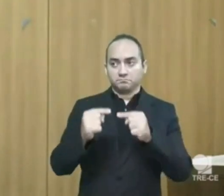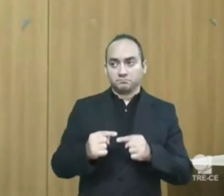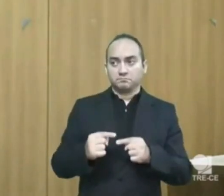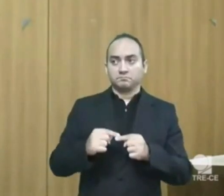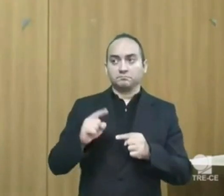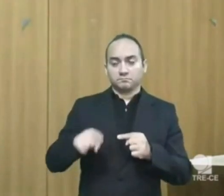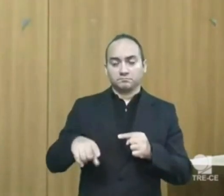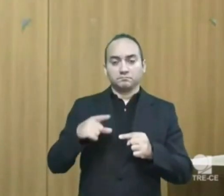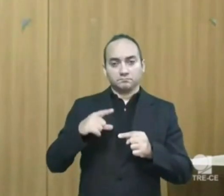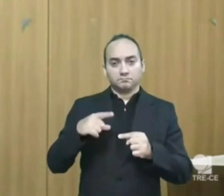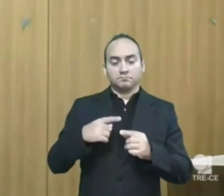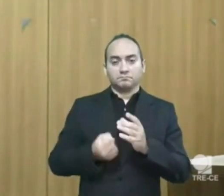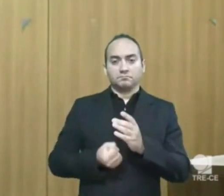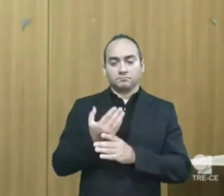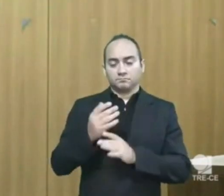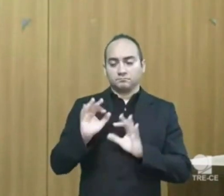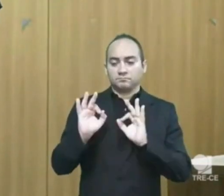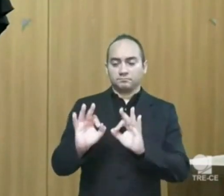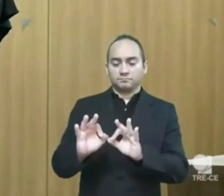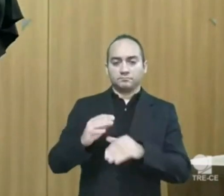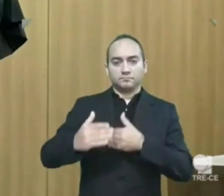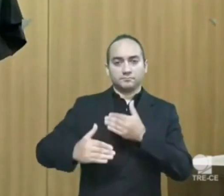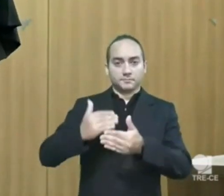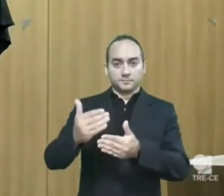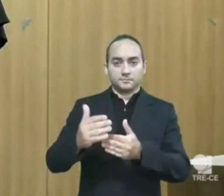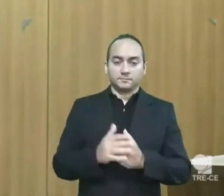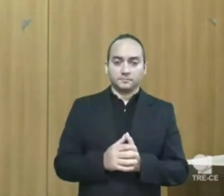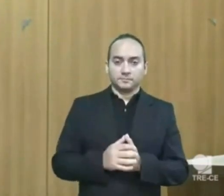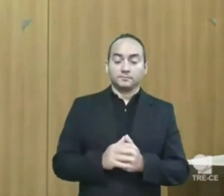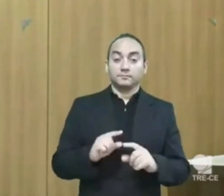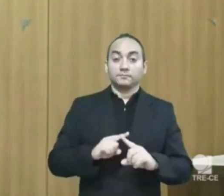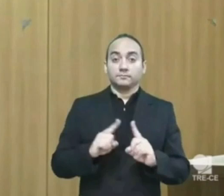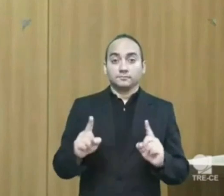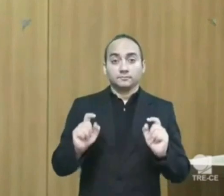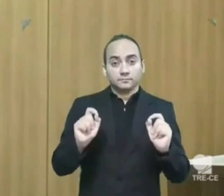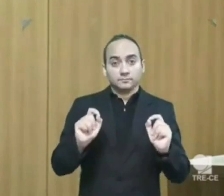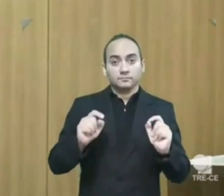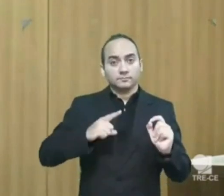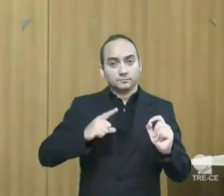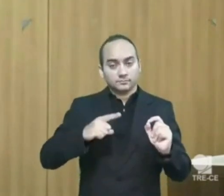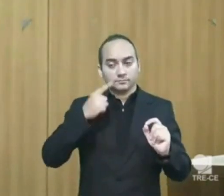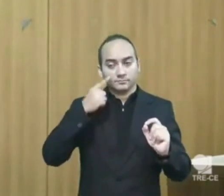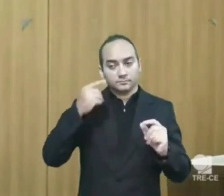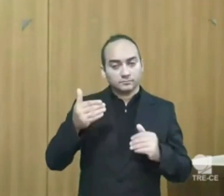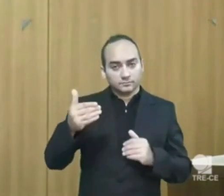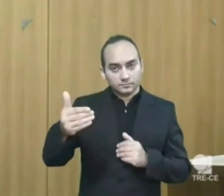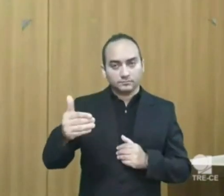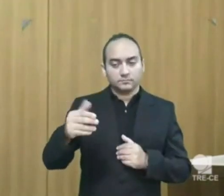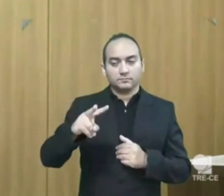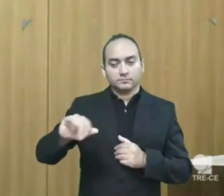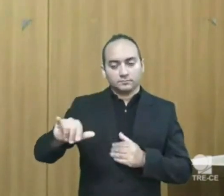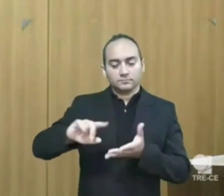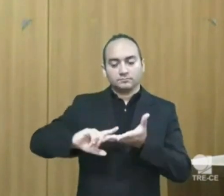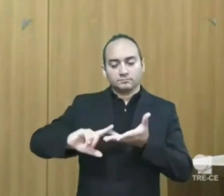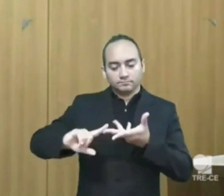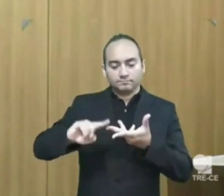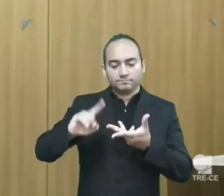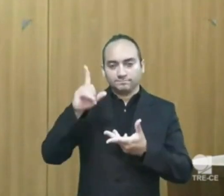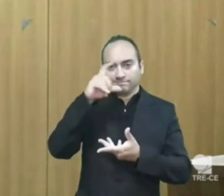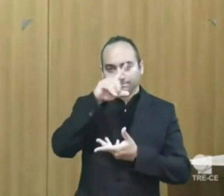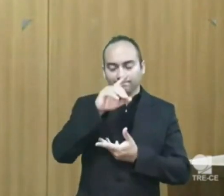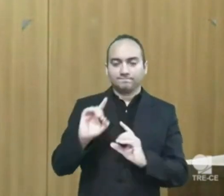o comando constitucional da razoável duração do processo. Mas ainda existem pela frente vários desafios da